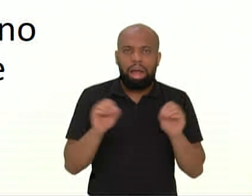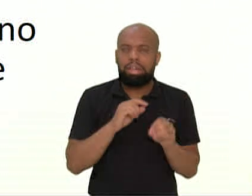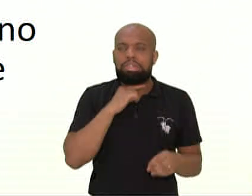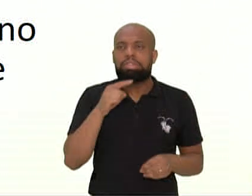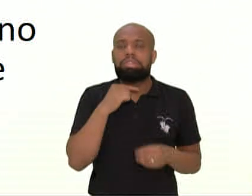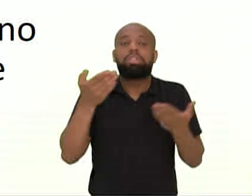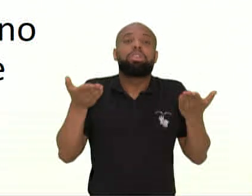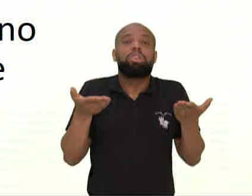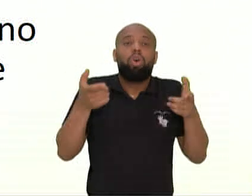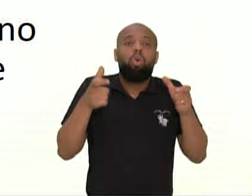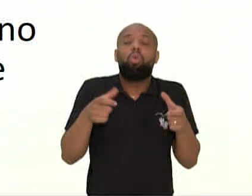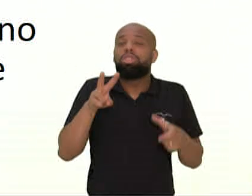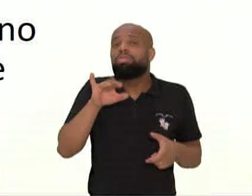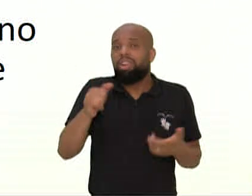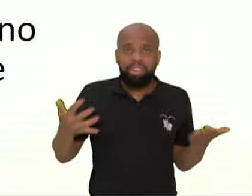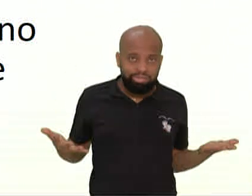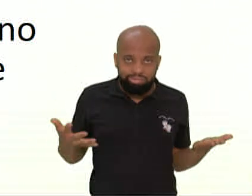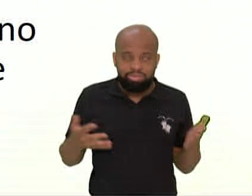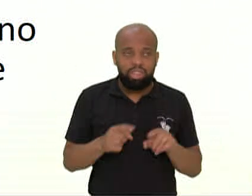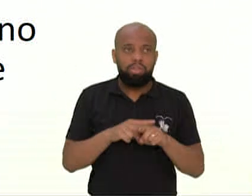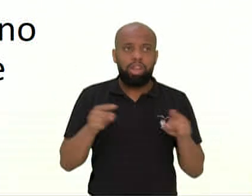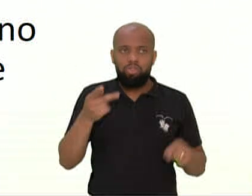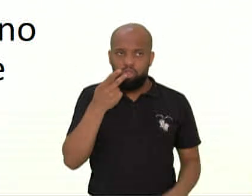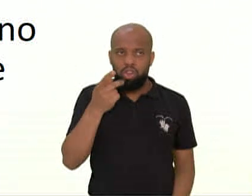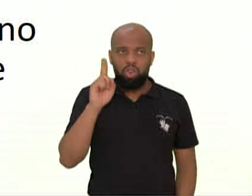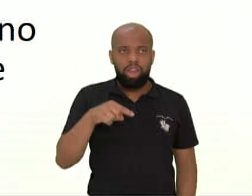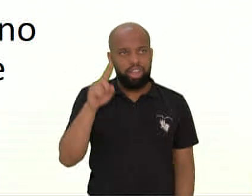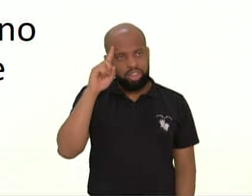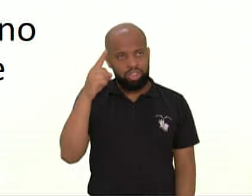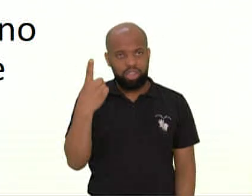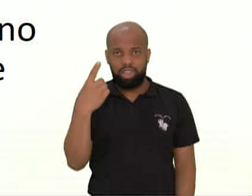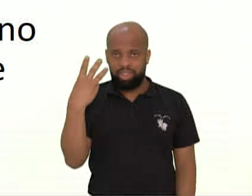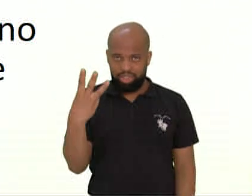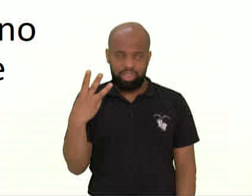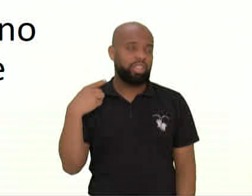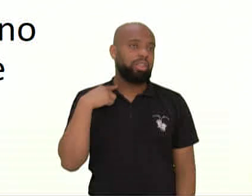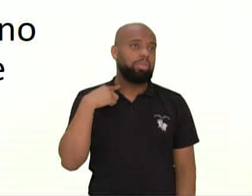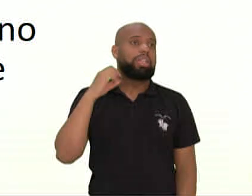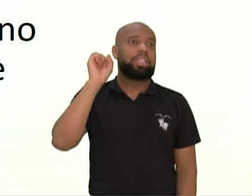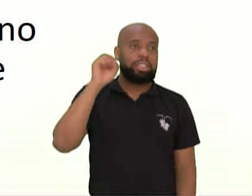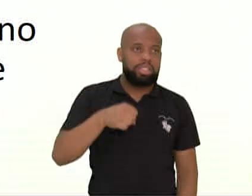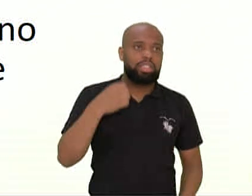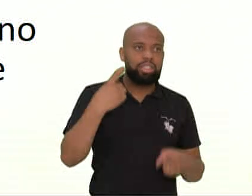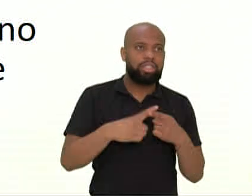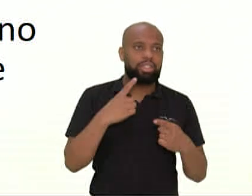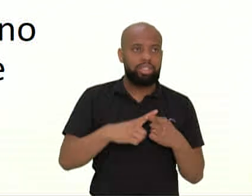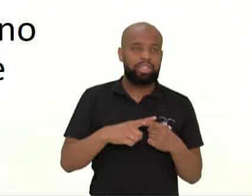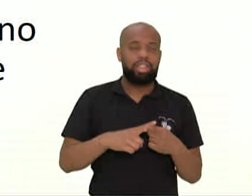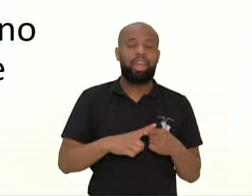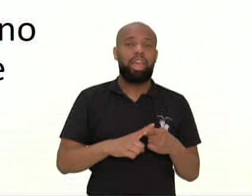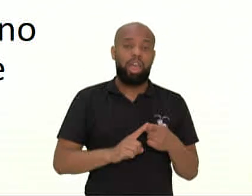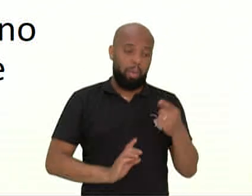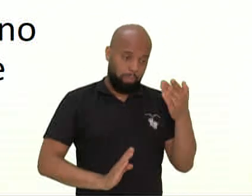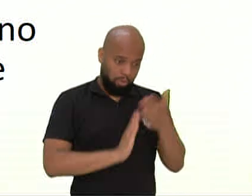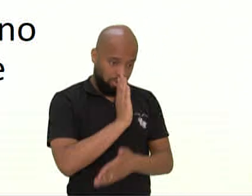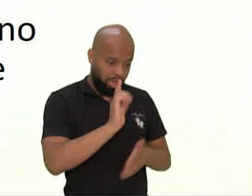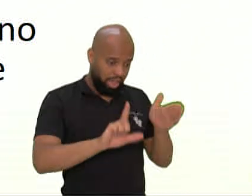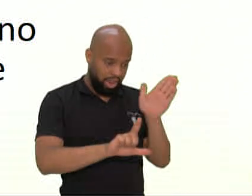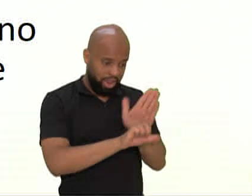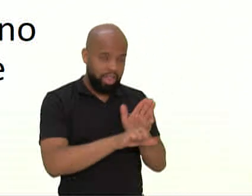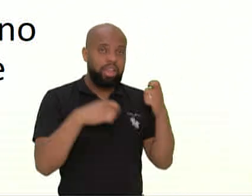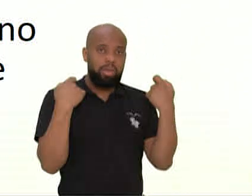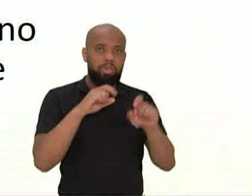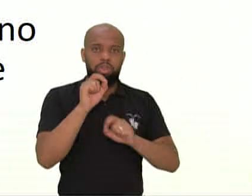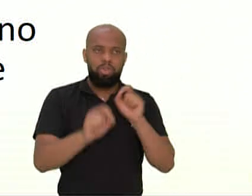ganhar nada com isso. Ah, professor, mas você falou que é 13 de maio a abolição da escravidão? Sim, porque a lei, após ser aprovada, ela precisava